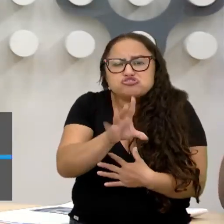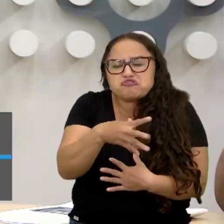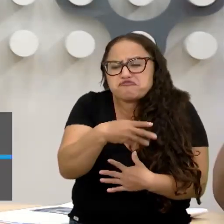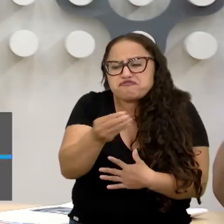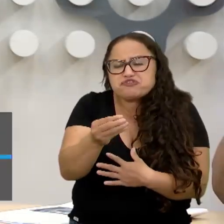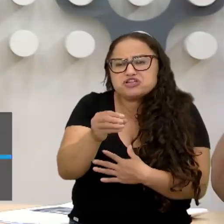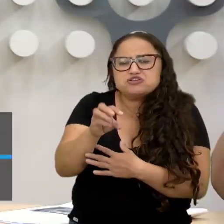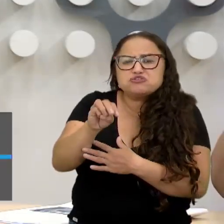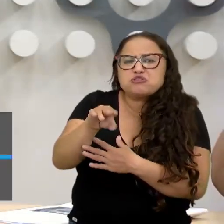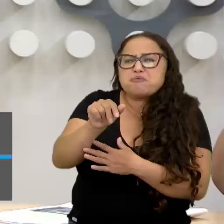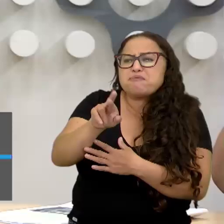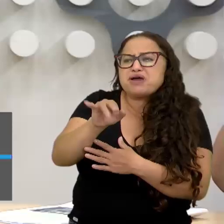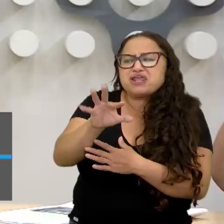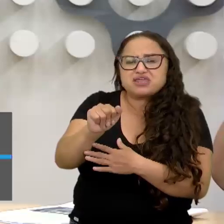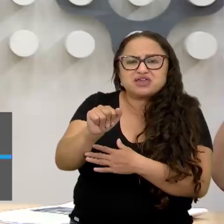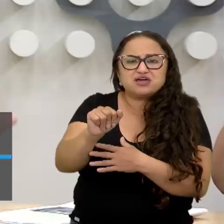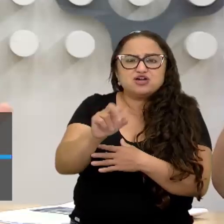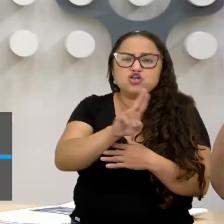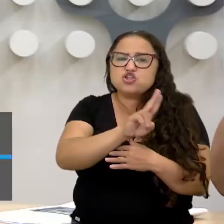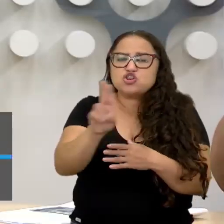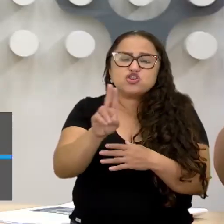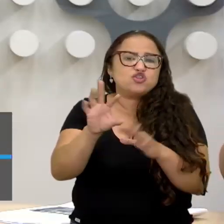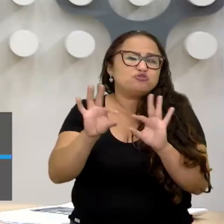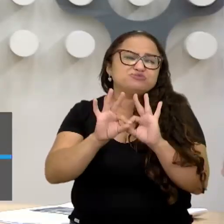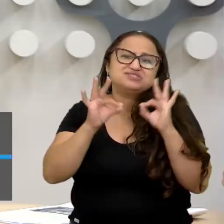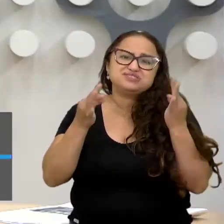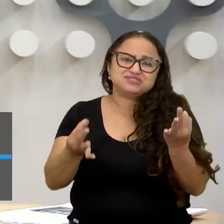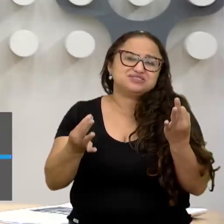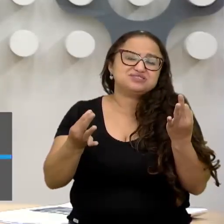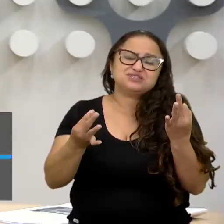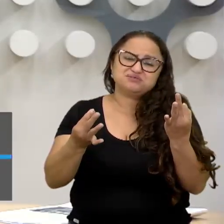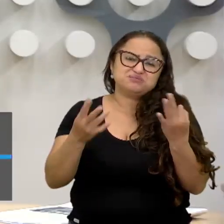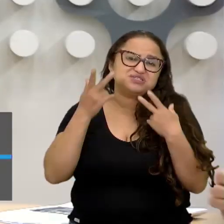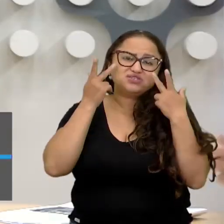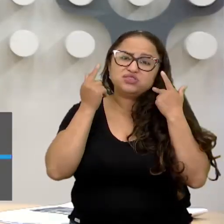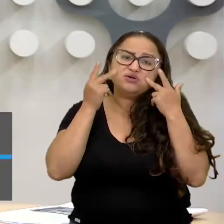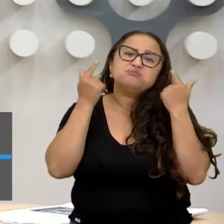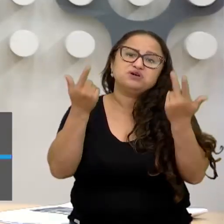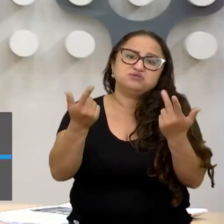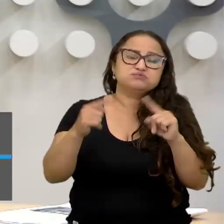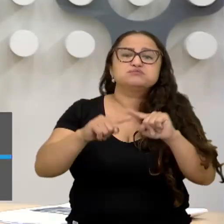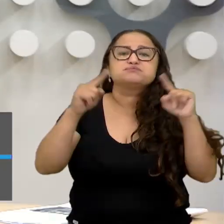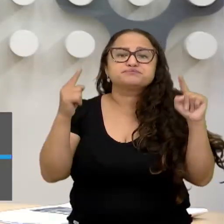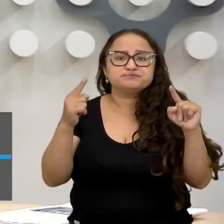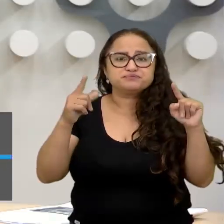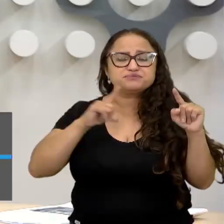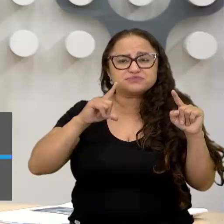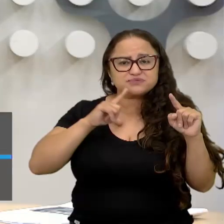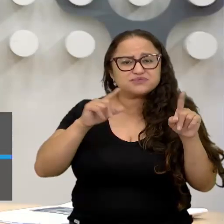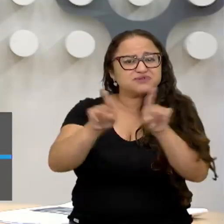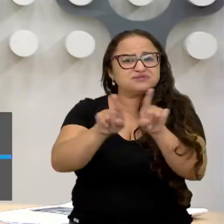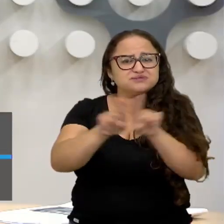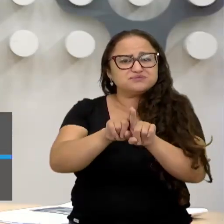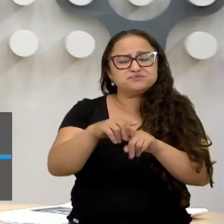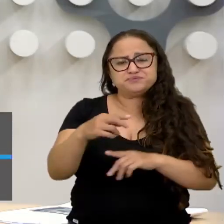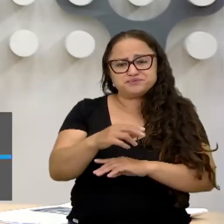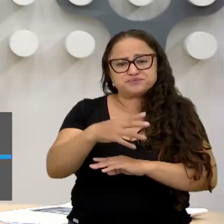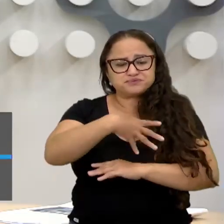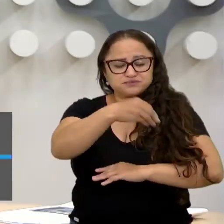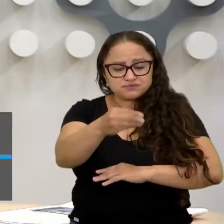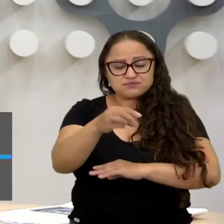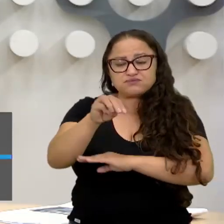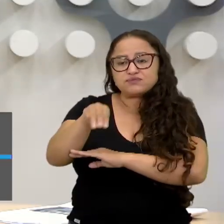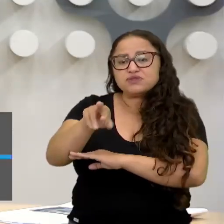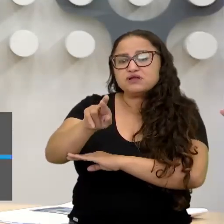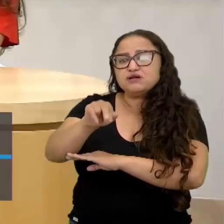nome tão simples e comum também, maravilhoso, lindo, nome da minha mãe, beijo mãe. Mas assim, é um nome simples e comum, eu sou filho da Maria. Tá, mas isso diz pouco,